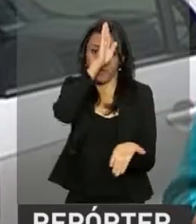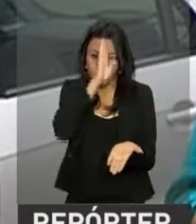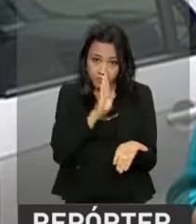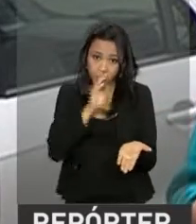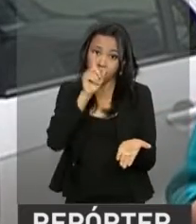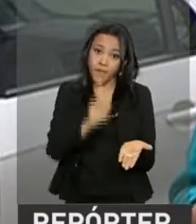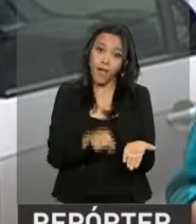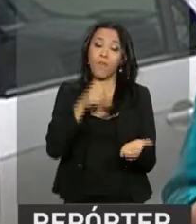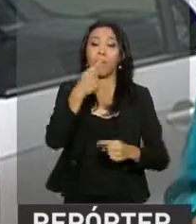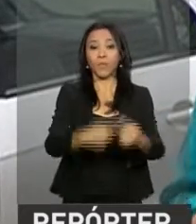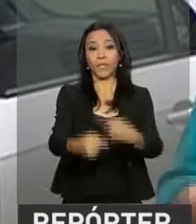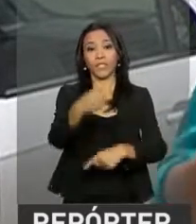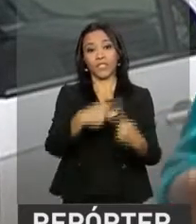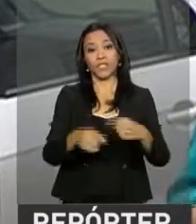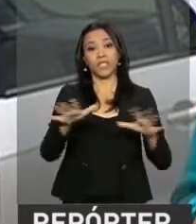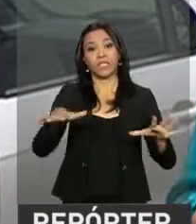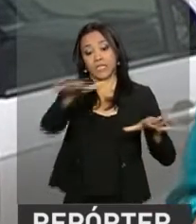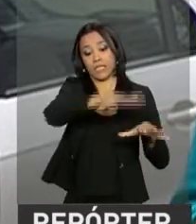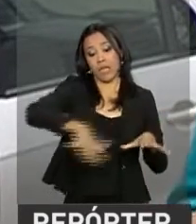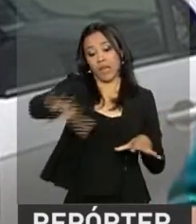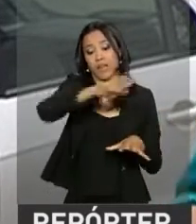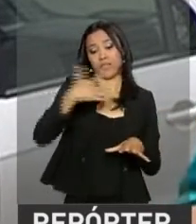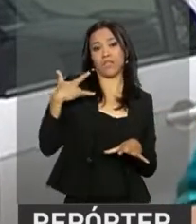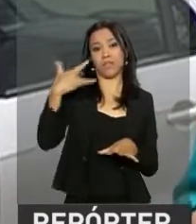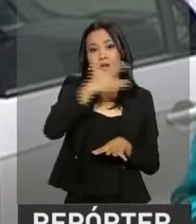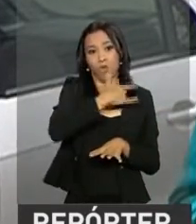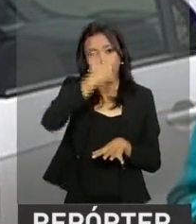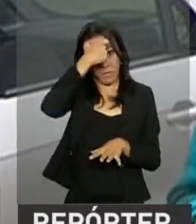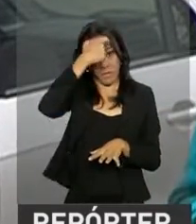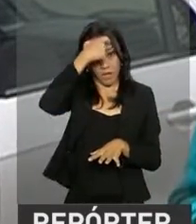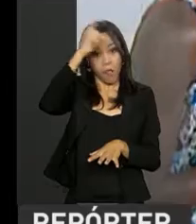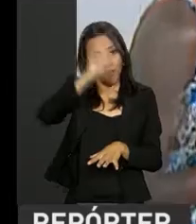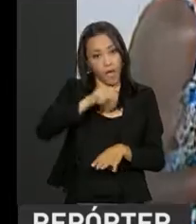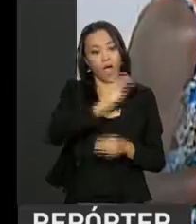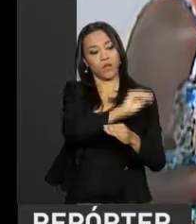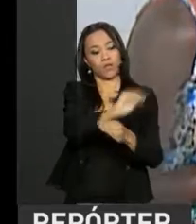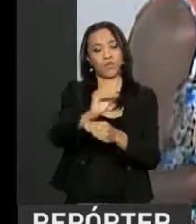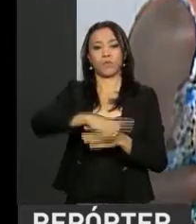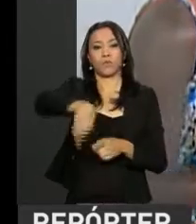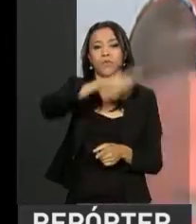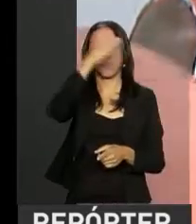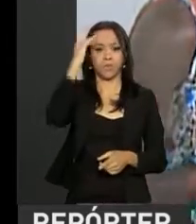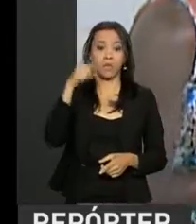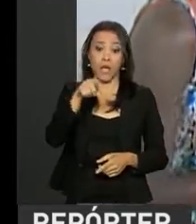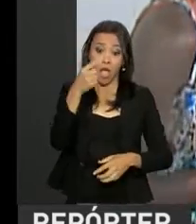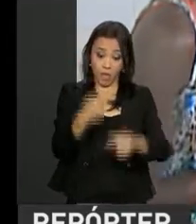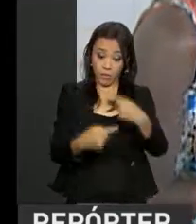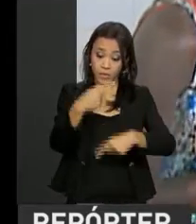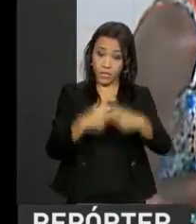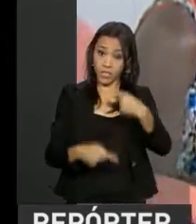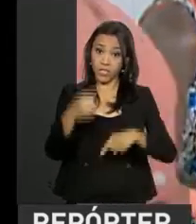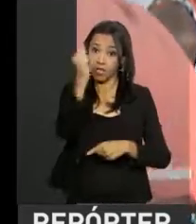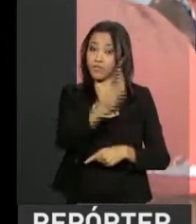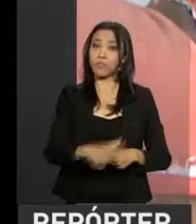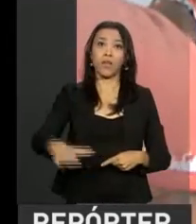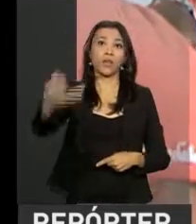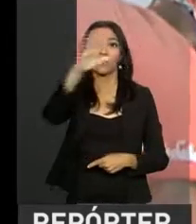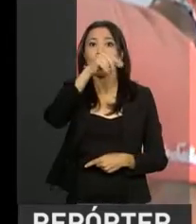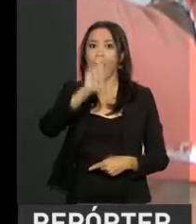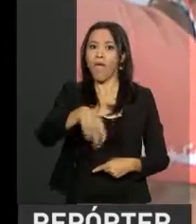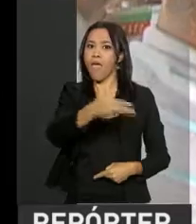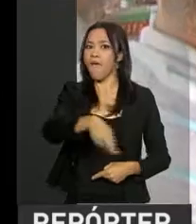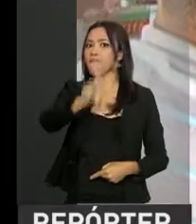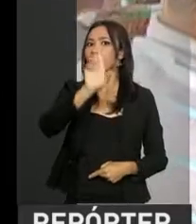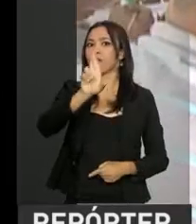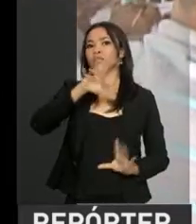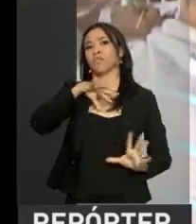saúde mental foi implementada há 15 anos para atender a população. A Política Nacional de Saúde Mental é referência mundial